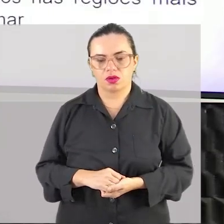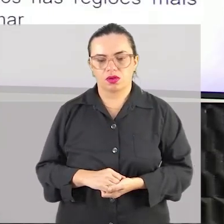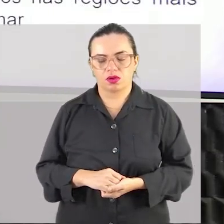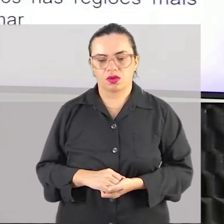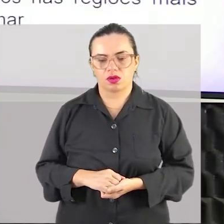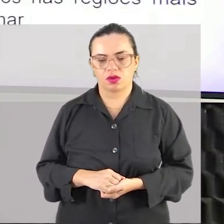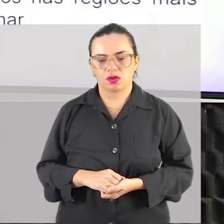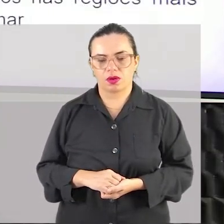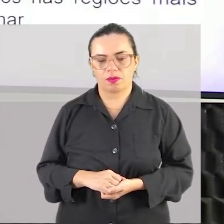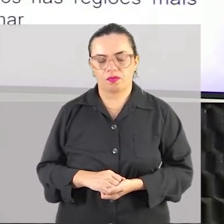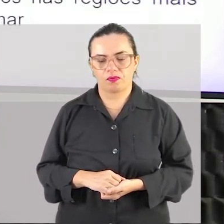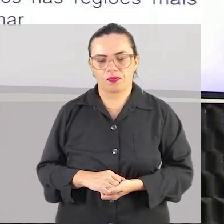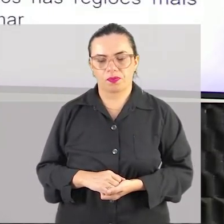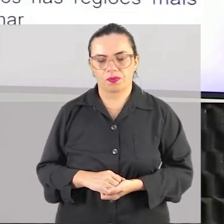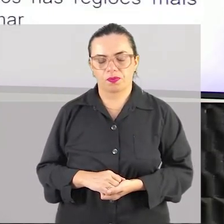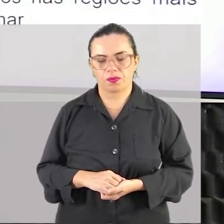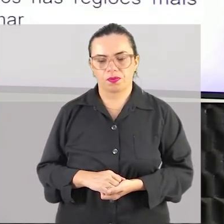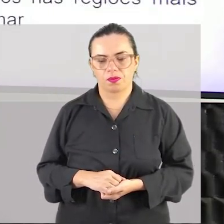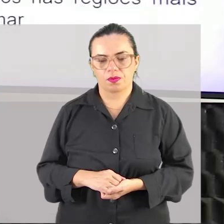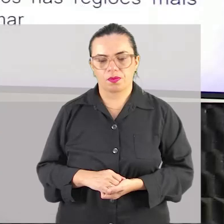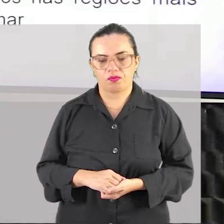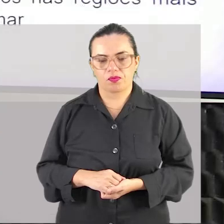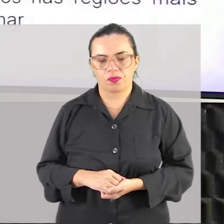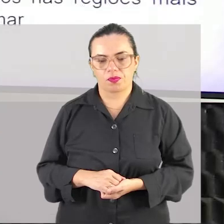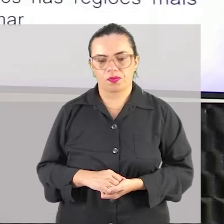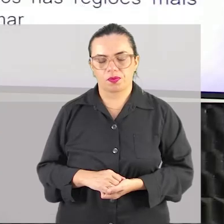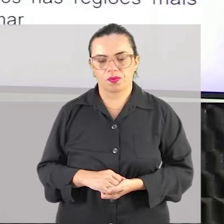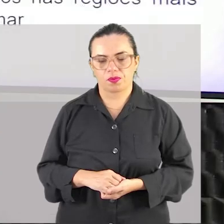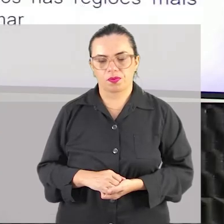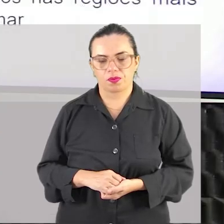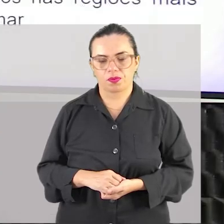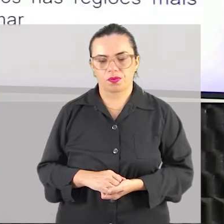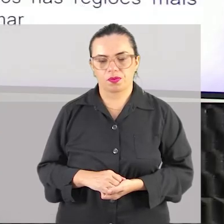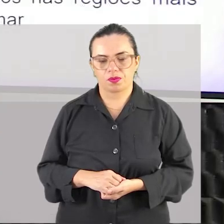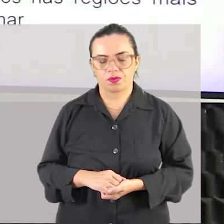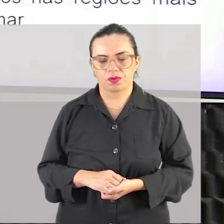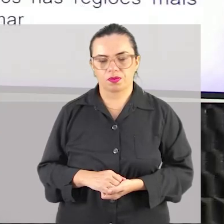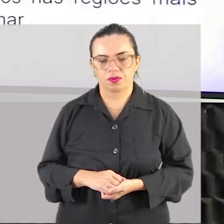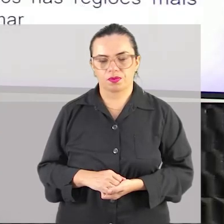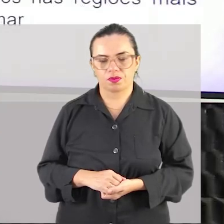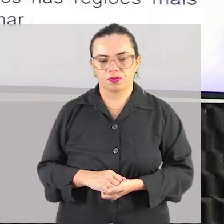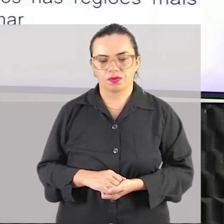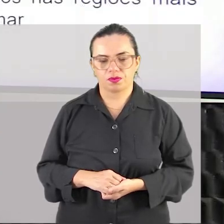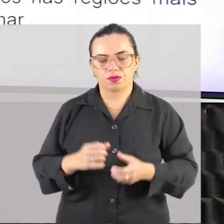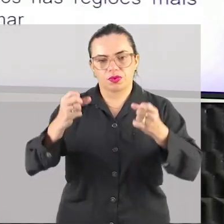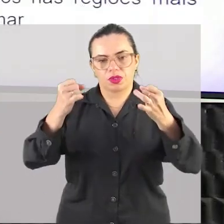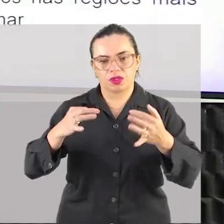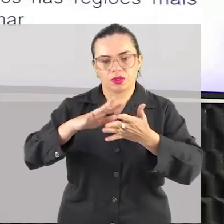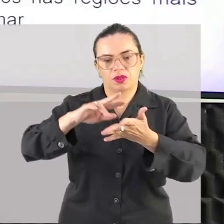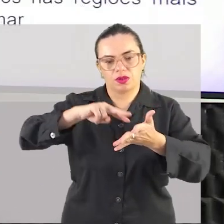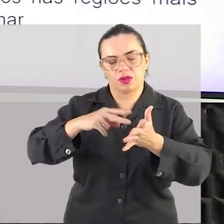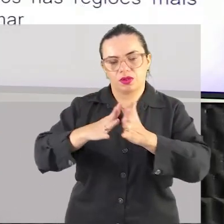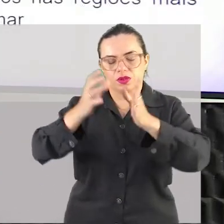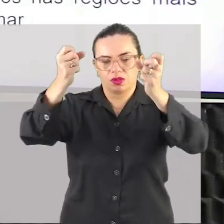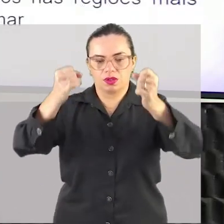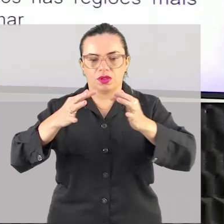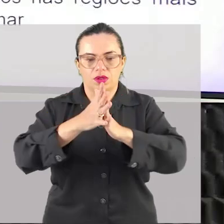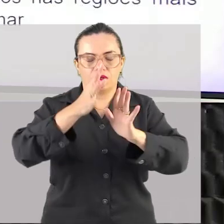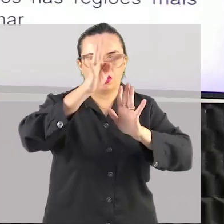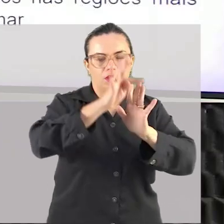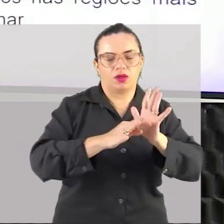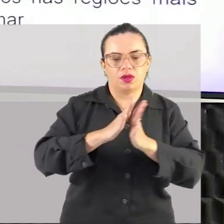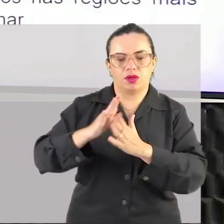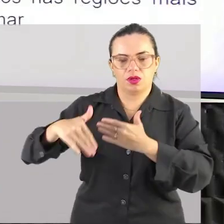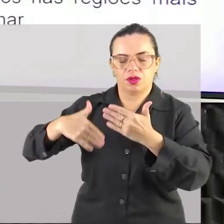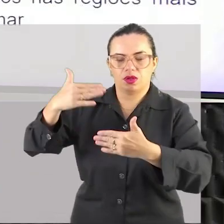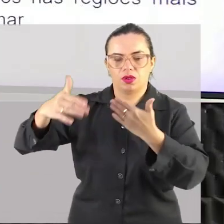são depositados nas regiões mais baixas da crosta, podendo formar pacotes rochosos. Ou seja, o texto fala